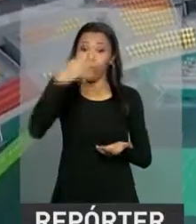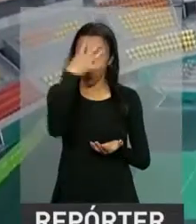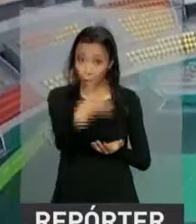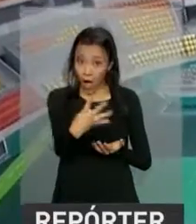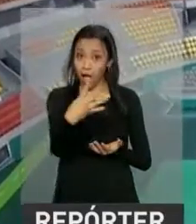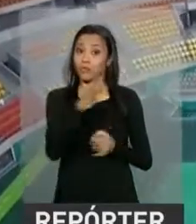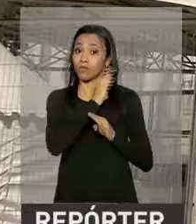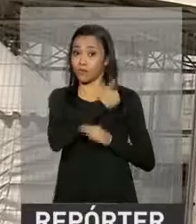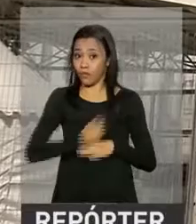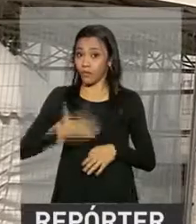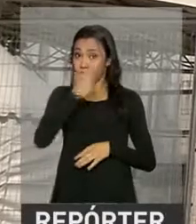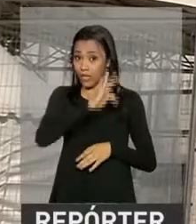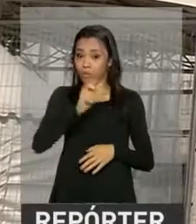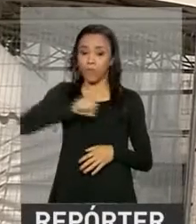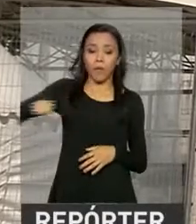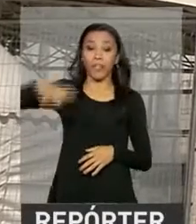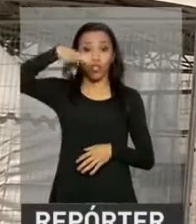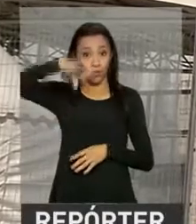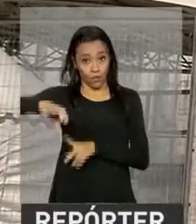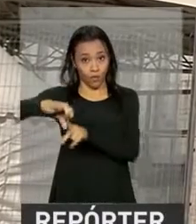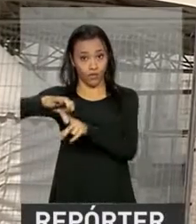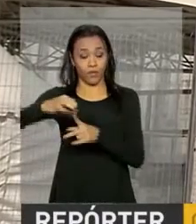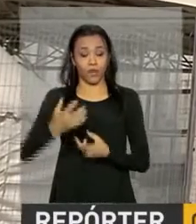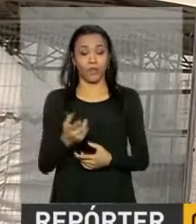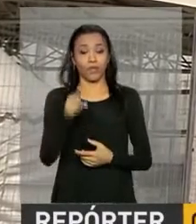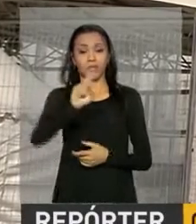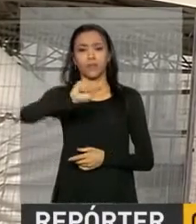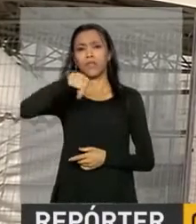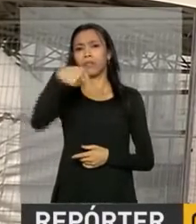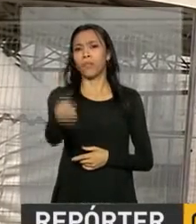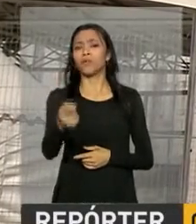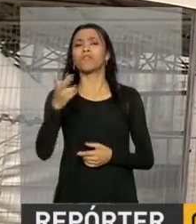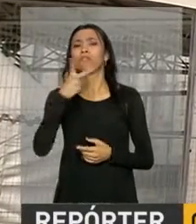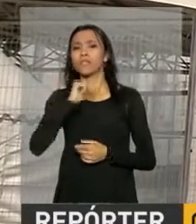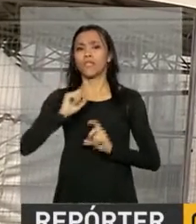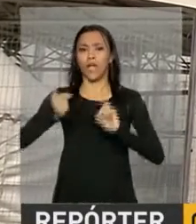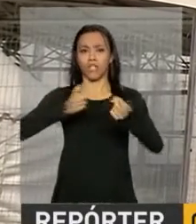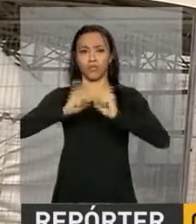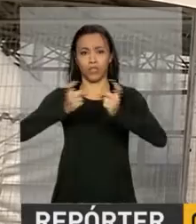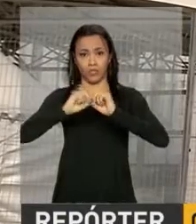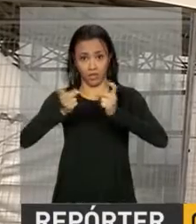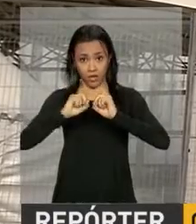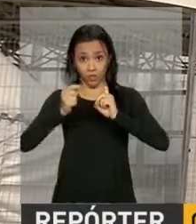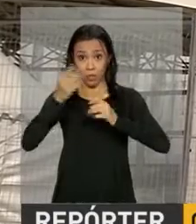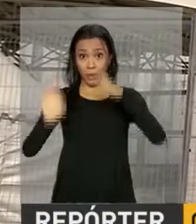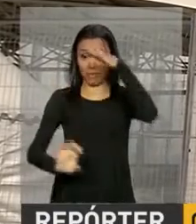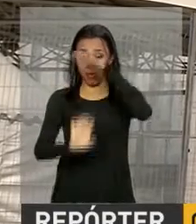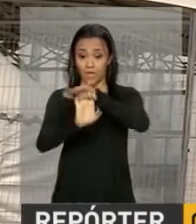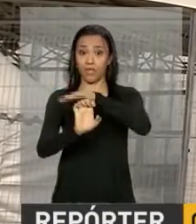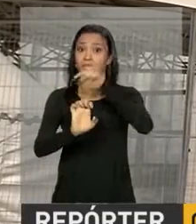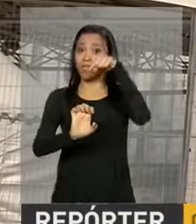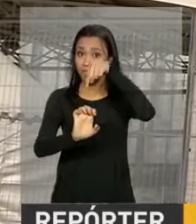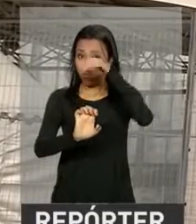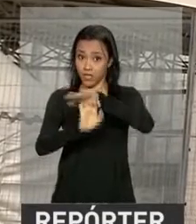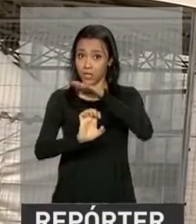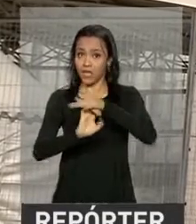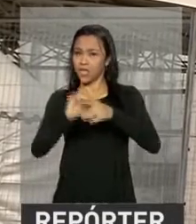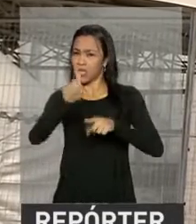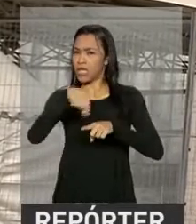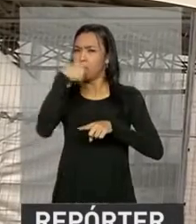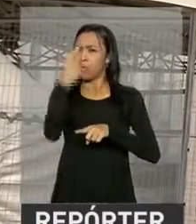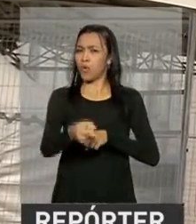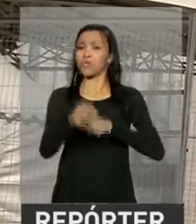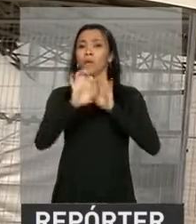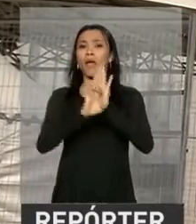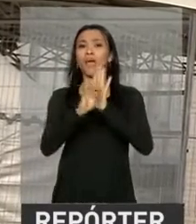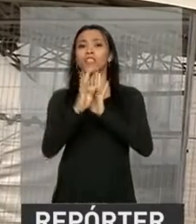arenas esportivas. Depois dos jogos, o Parque Olímpico será administrado por uma empresa privada que será definida em um edital